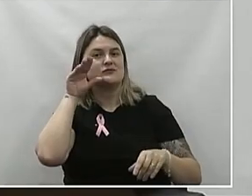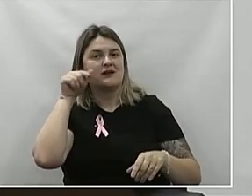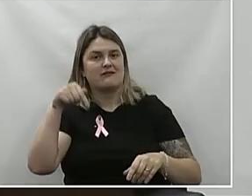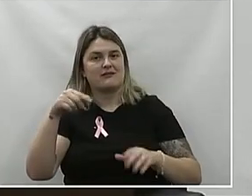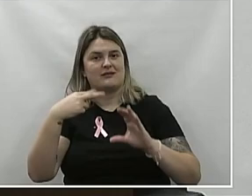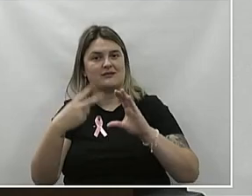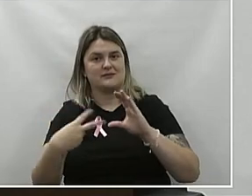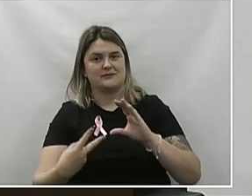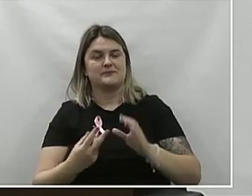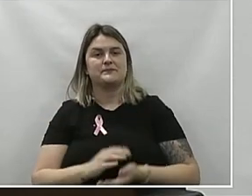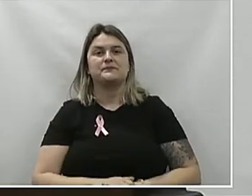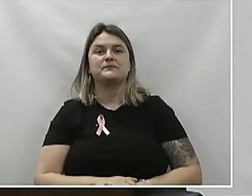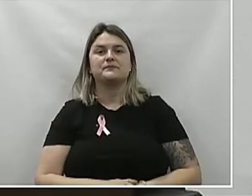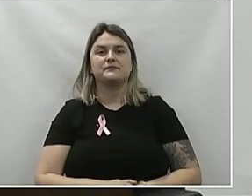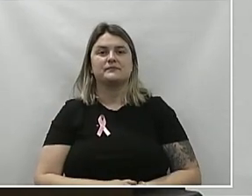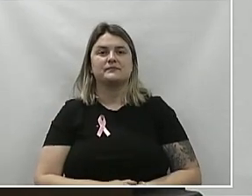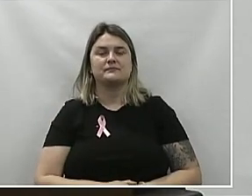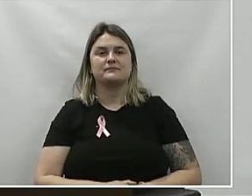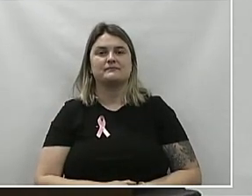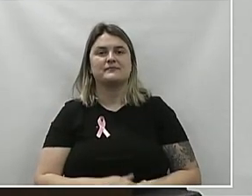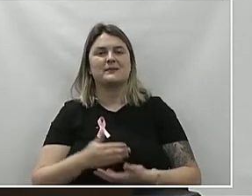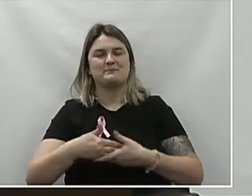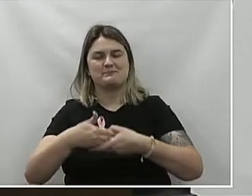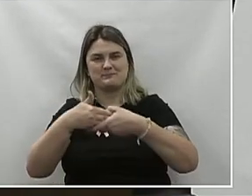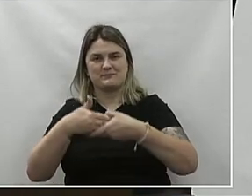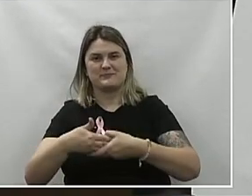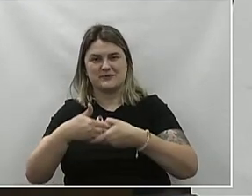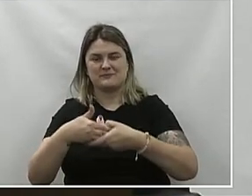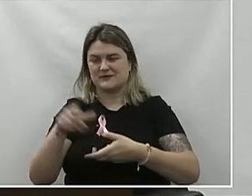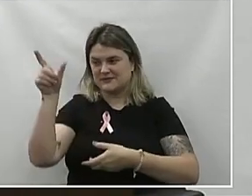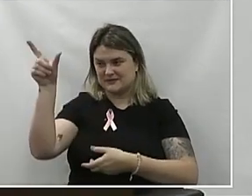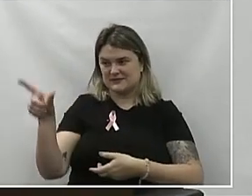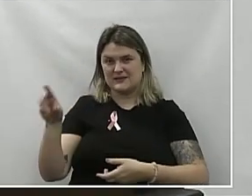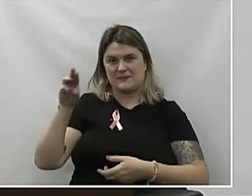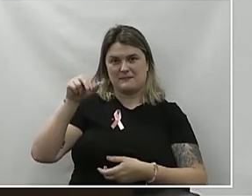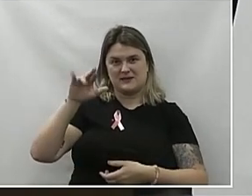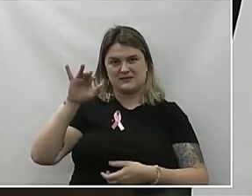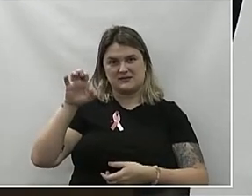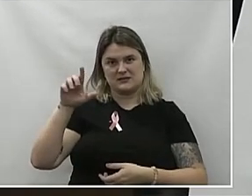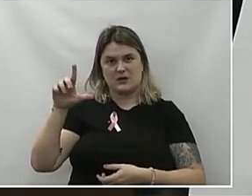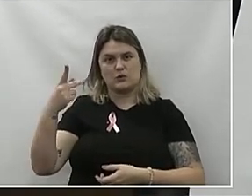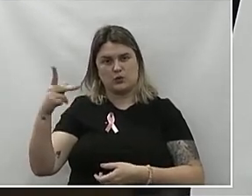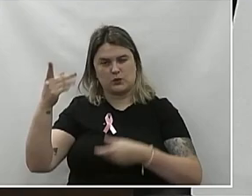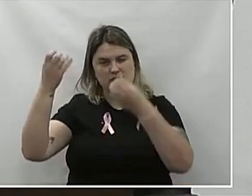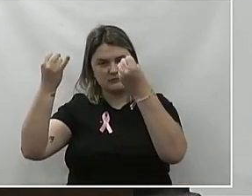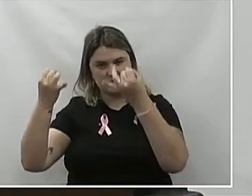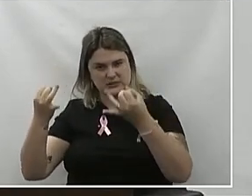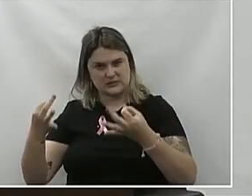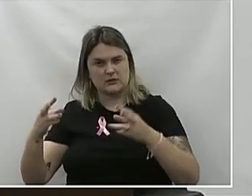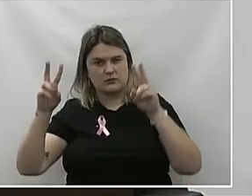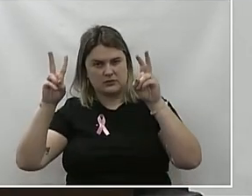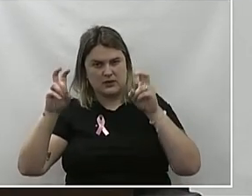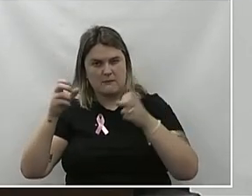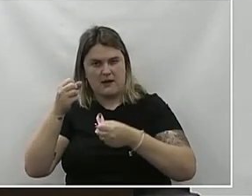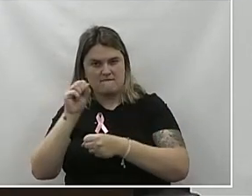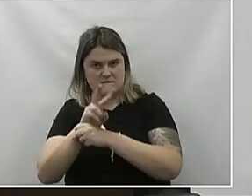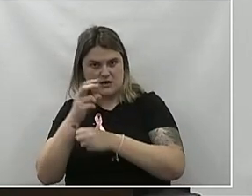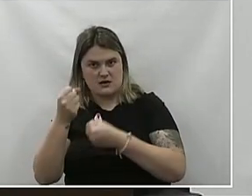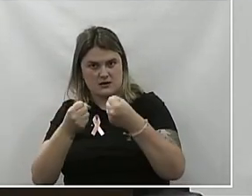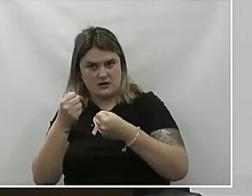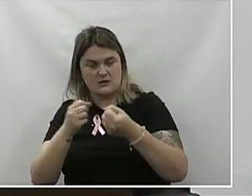lei parabenizar o município de Marciel Borges pela explanação com relação a estar